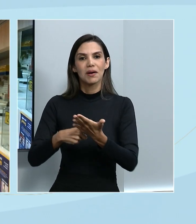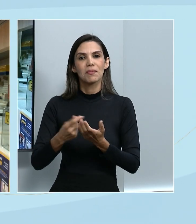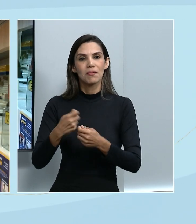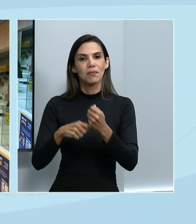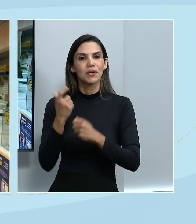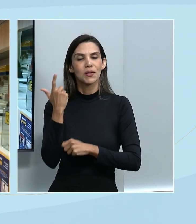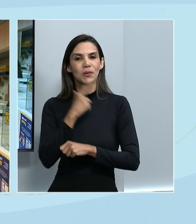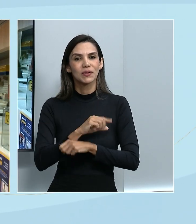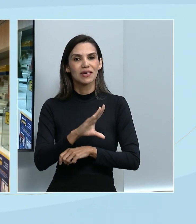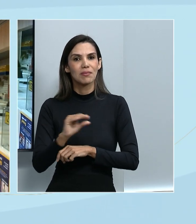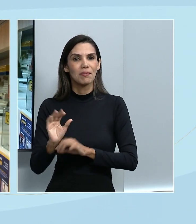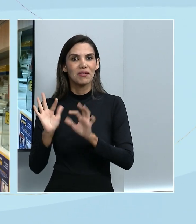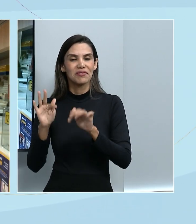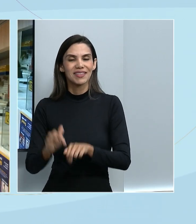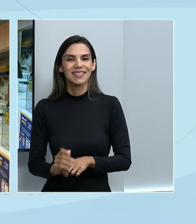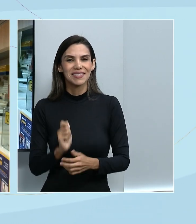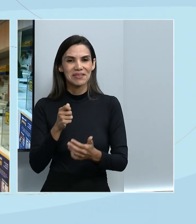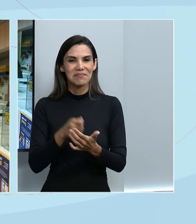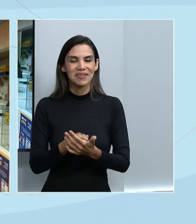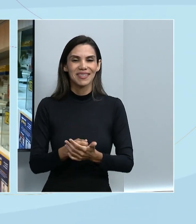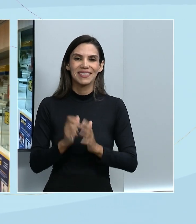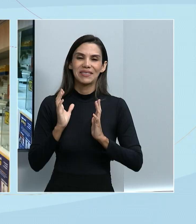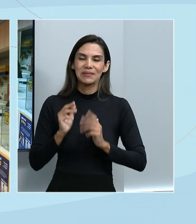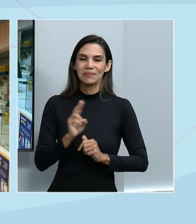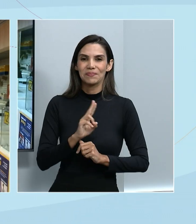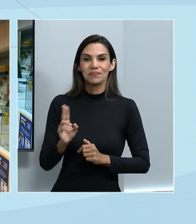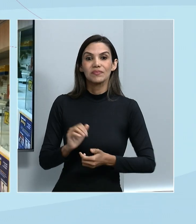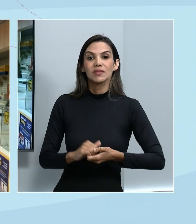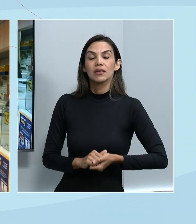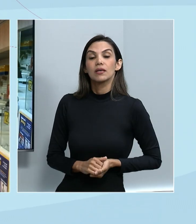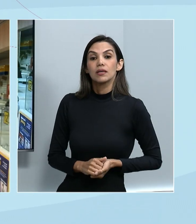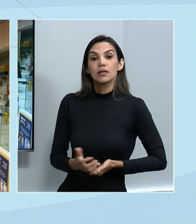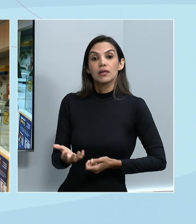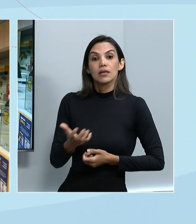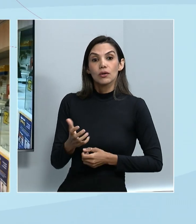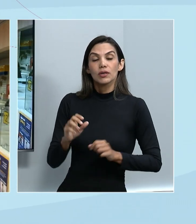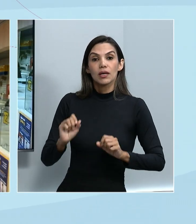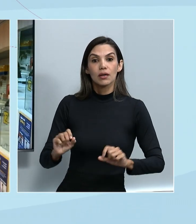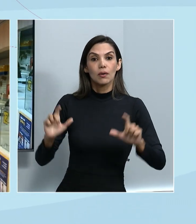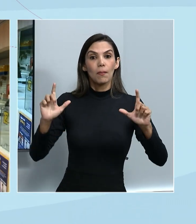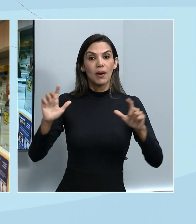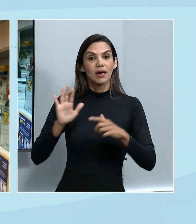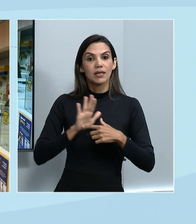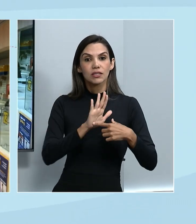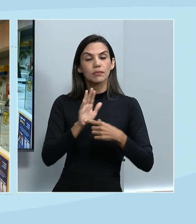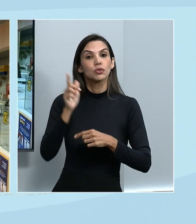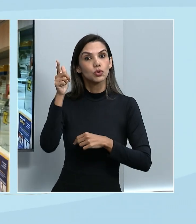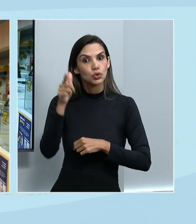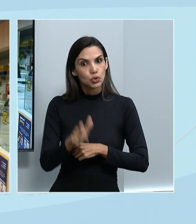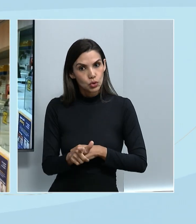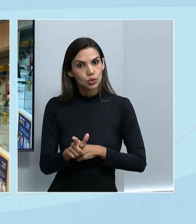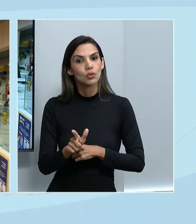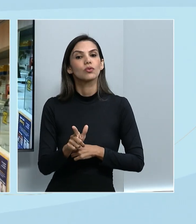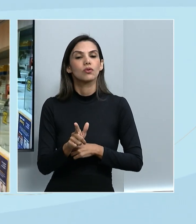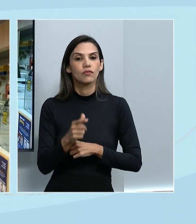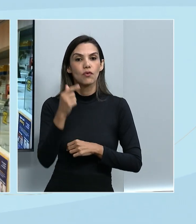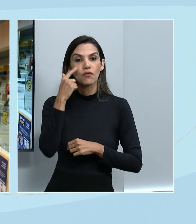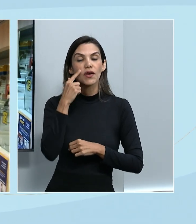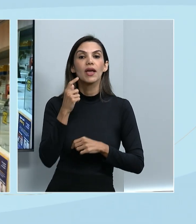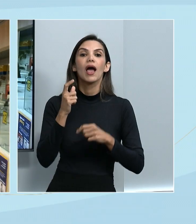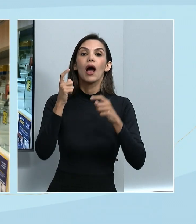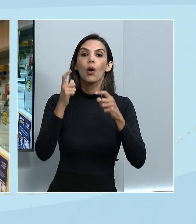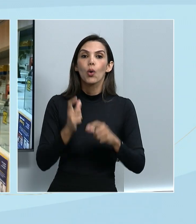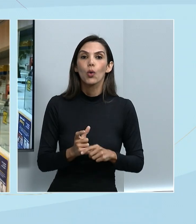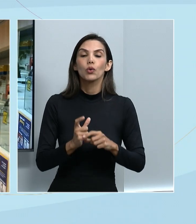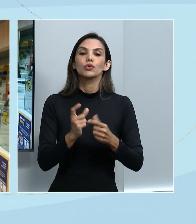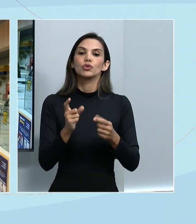dessas dívidas. É isso, eu quero te agradecer, Laís. Eu quero até chamar na tela mais uma cartela para ressaltar, né, esses canais oficiais da Serasa,